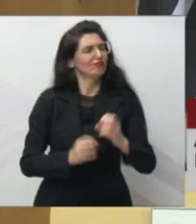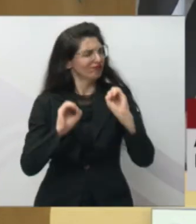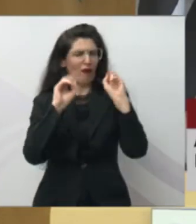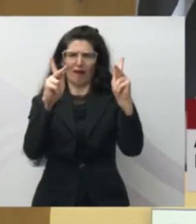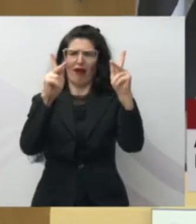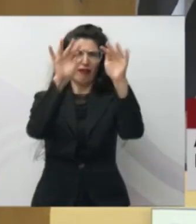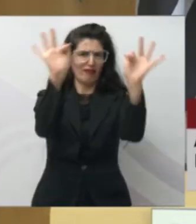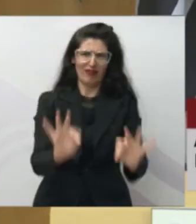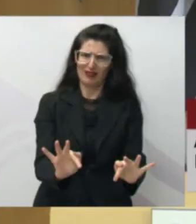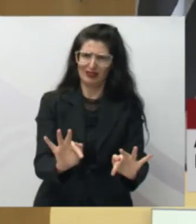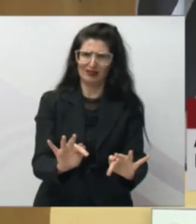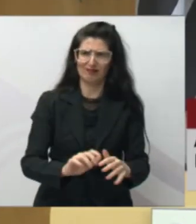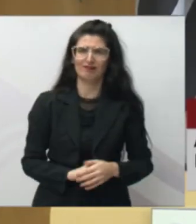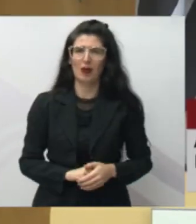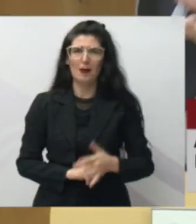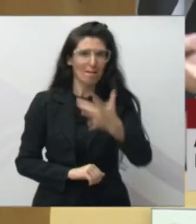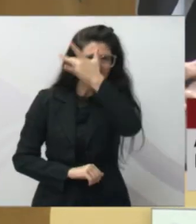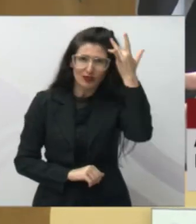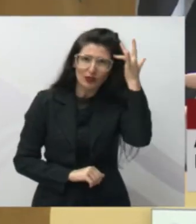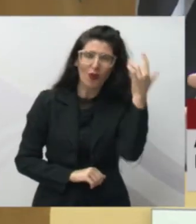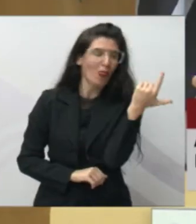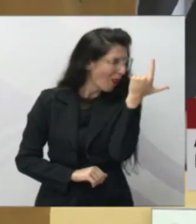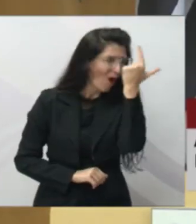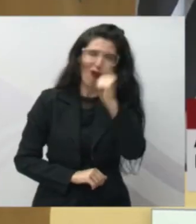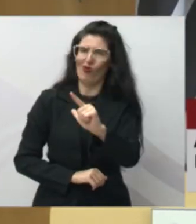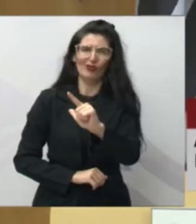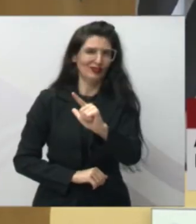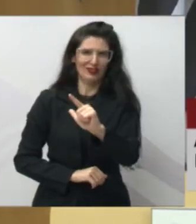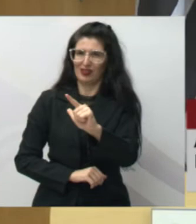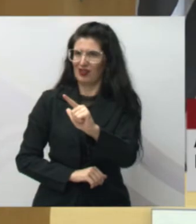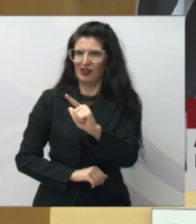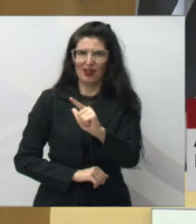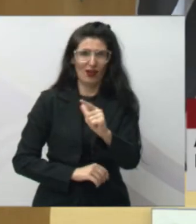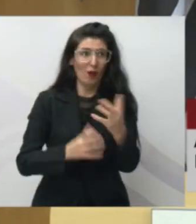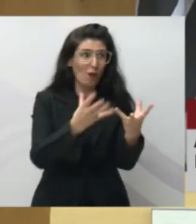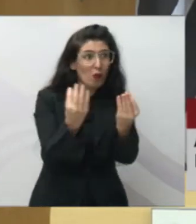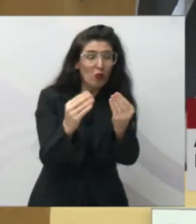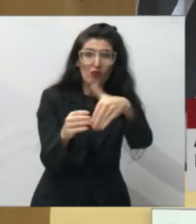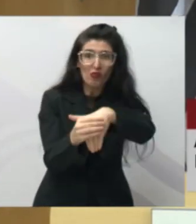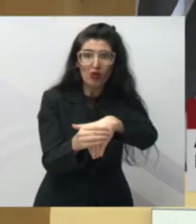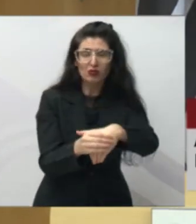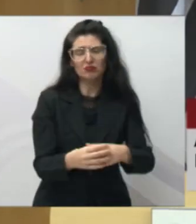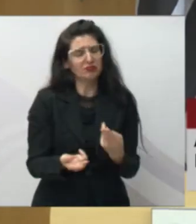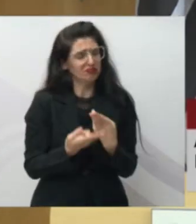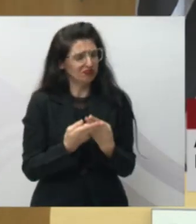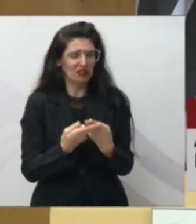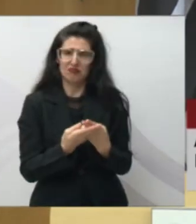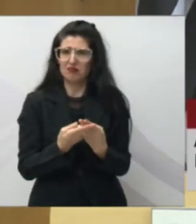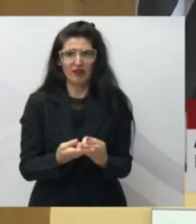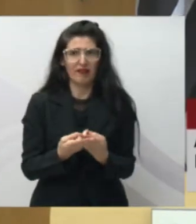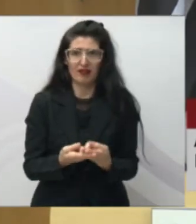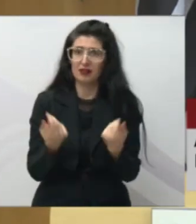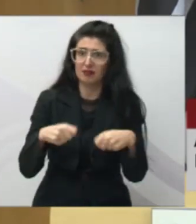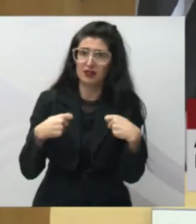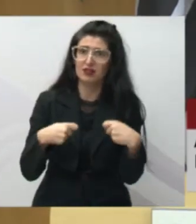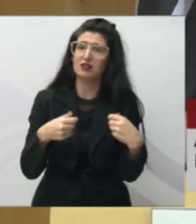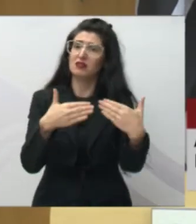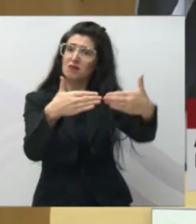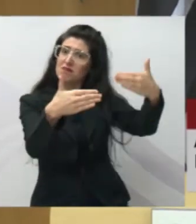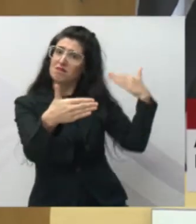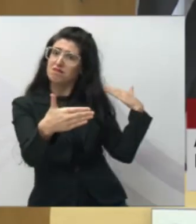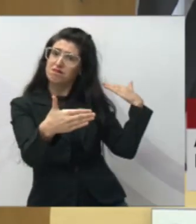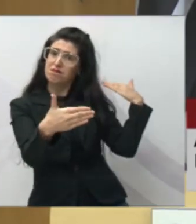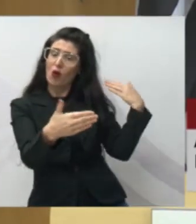Quem não foi eleito, paciência, e vamos agradecer a população por esses 4 anos que nós tivemos